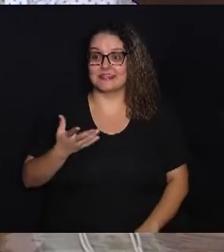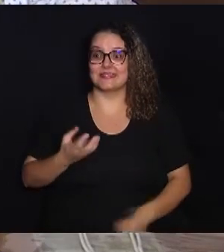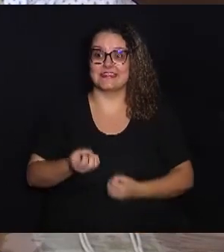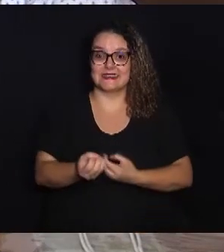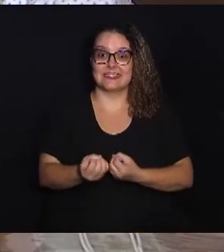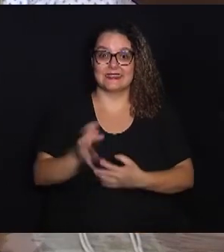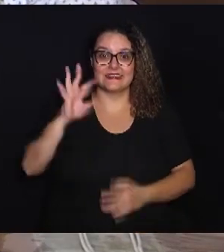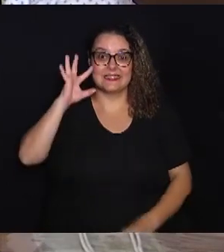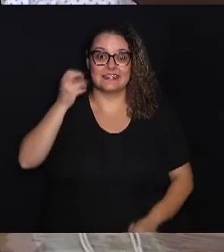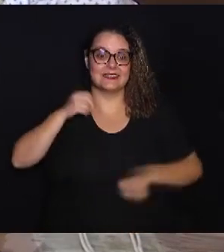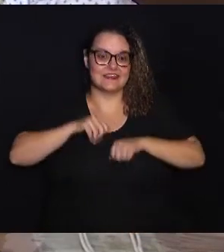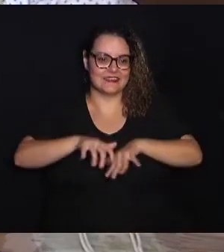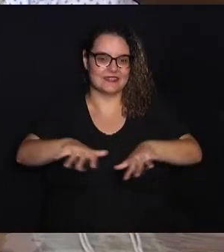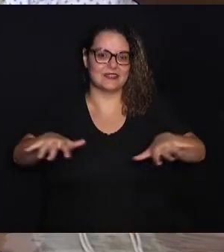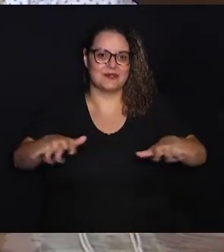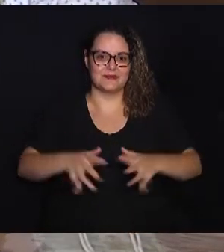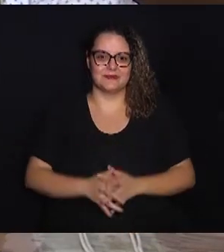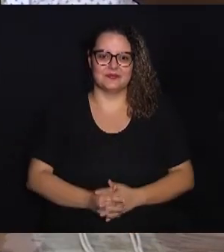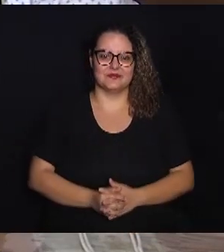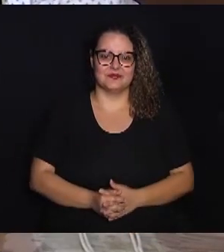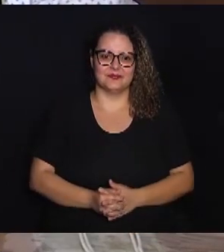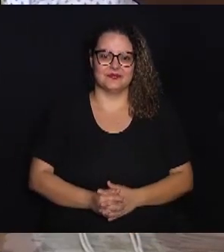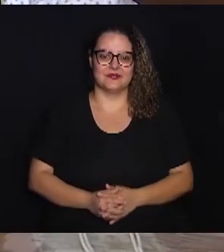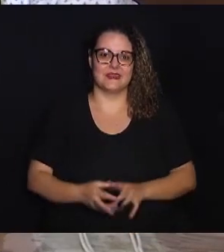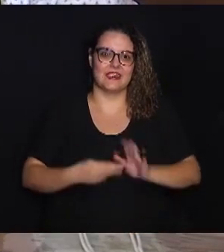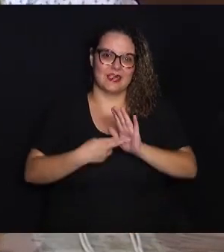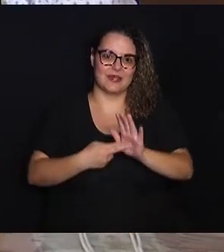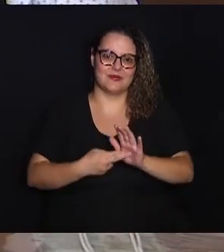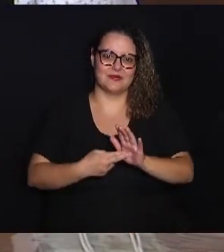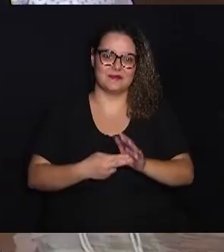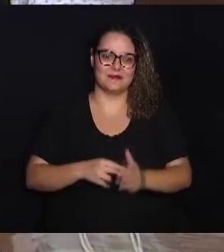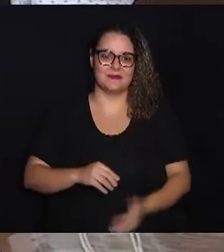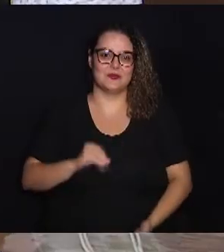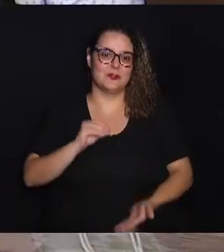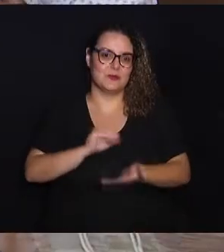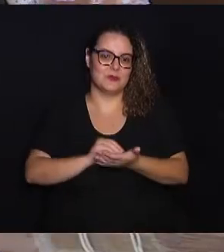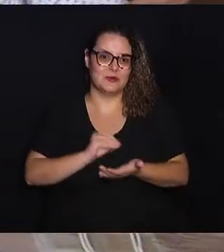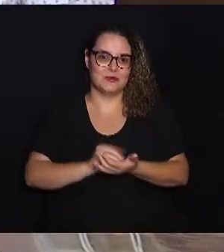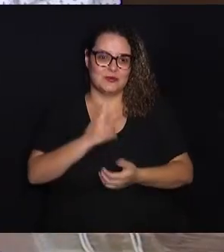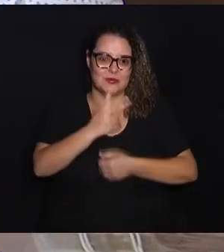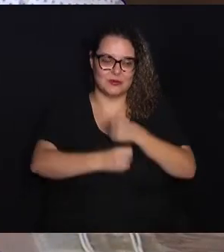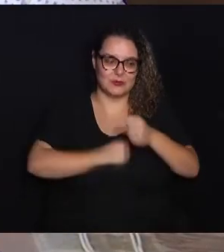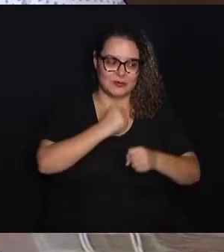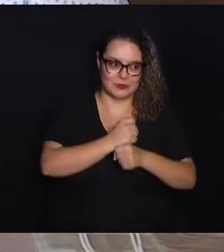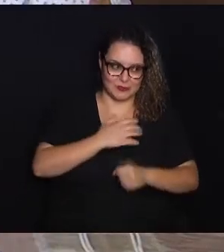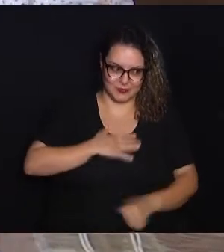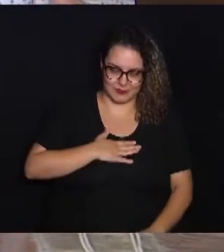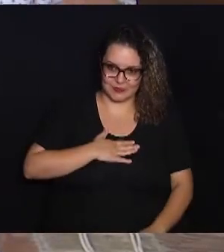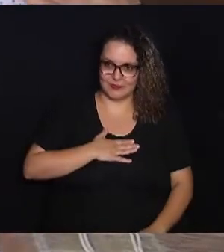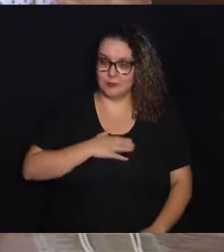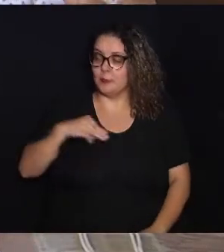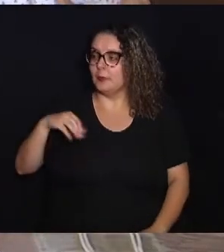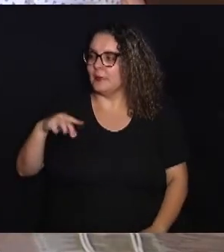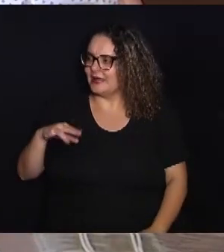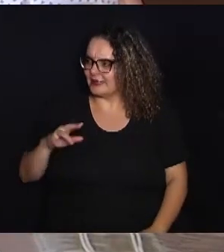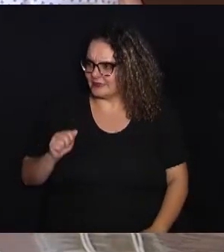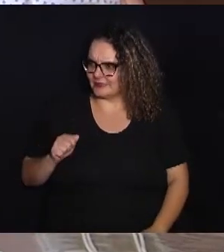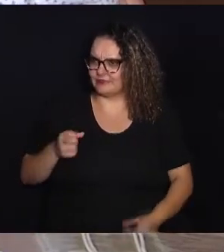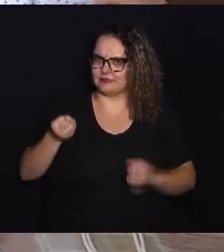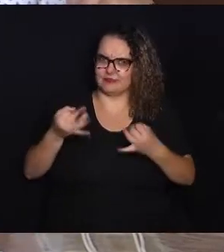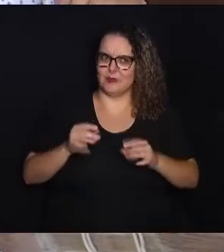conhecimento aí que representa um pouco dos meus 2 últimos anos. Mariana, explica para o pessoal de casa o que seriam joias